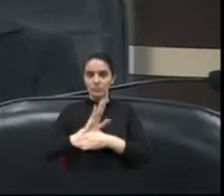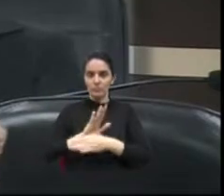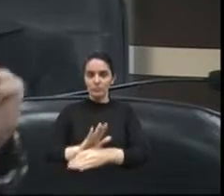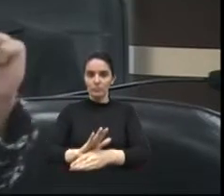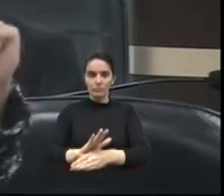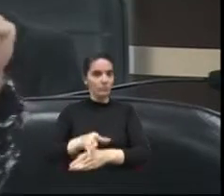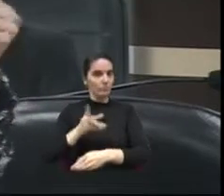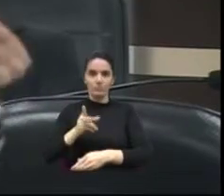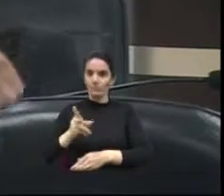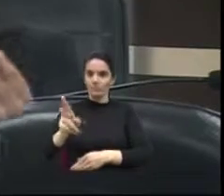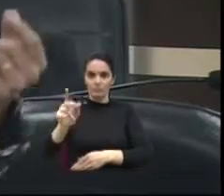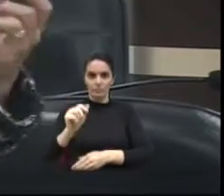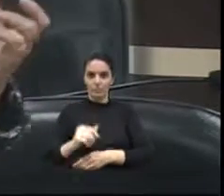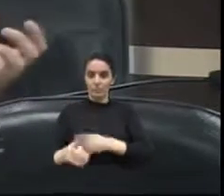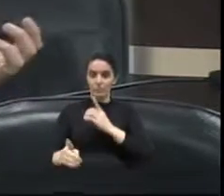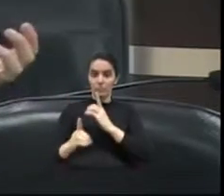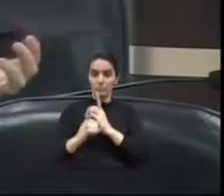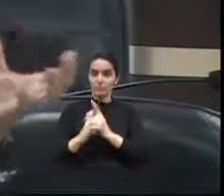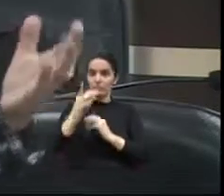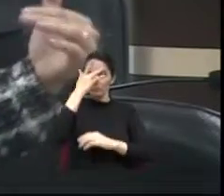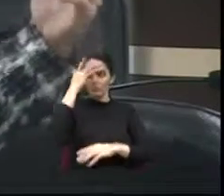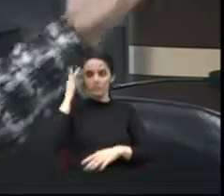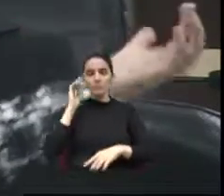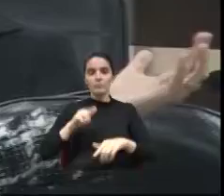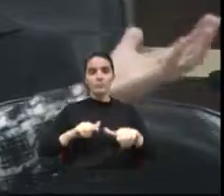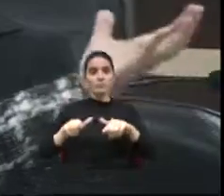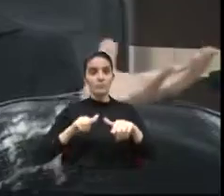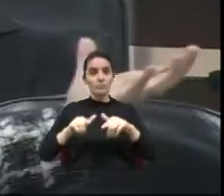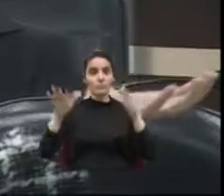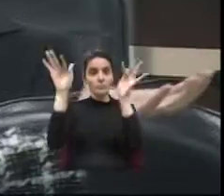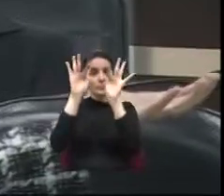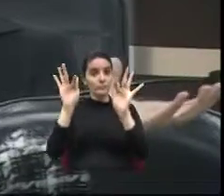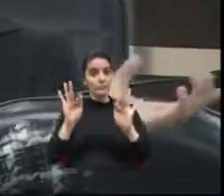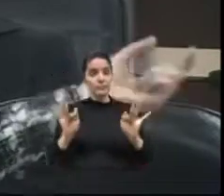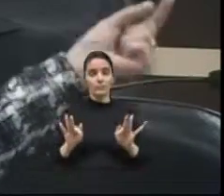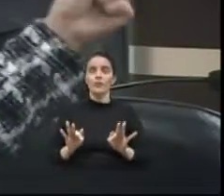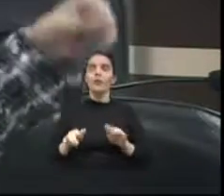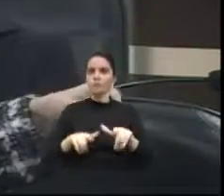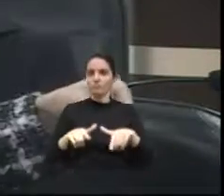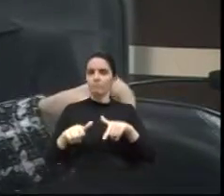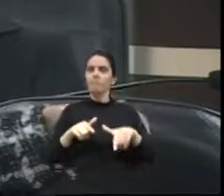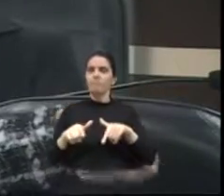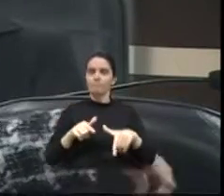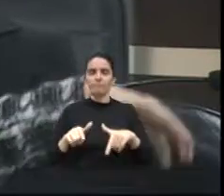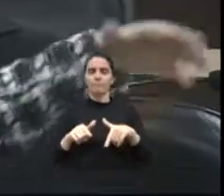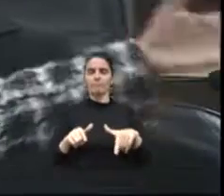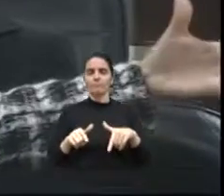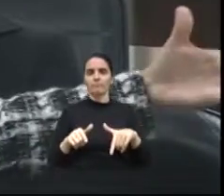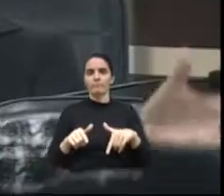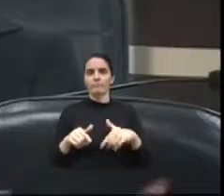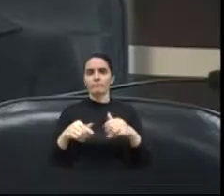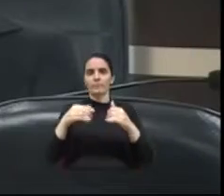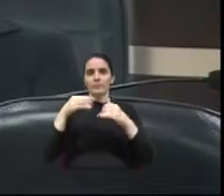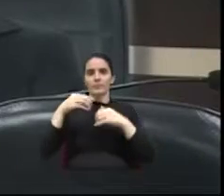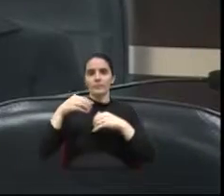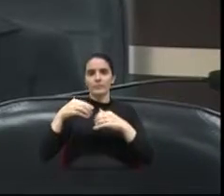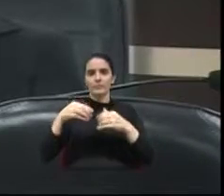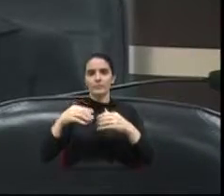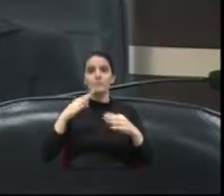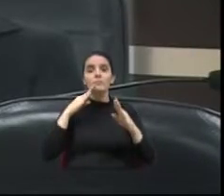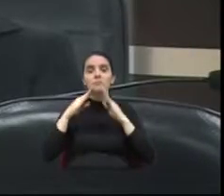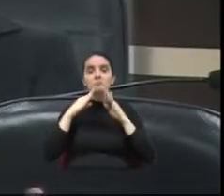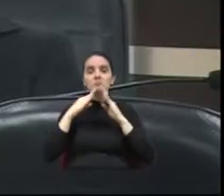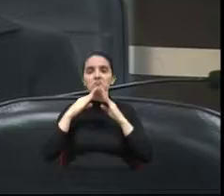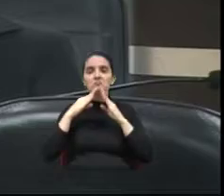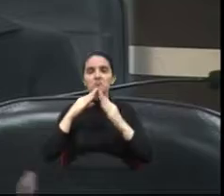nós encontramos um servidor com tanta felicidade em servir e colocar isso de forma pública nas redes